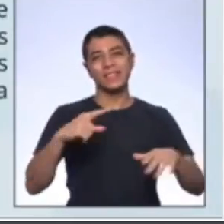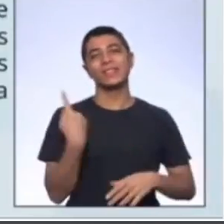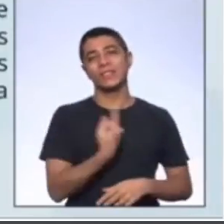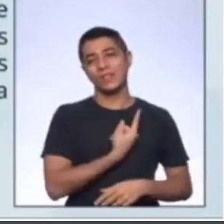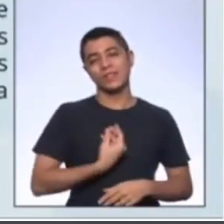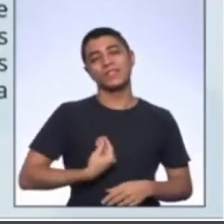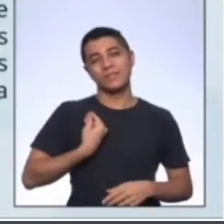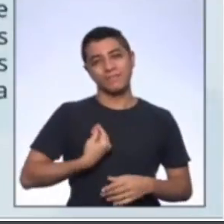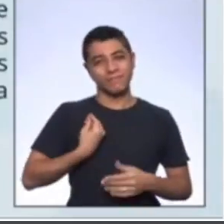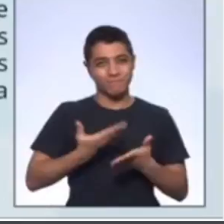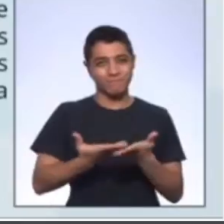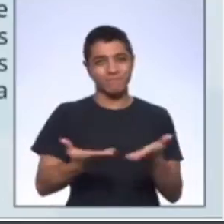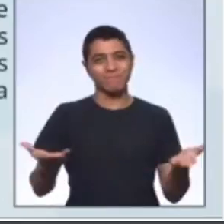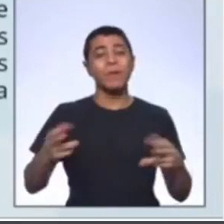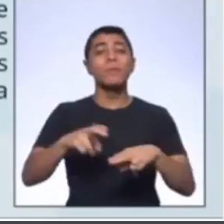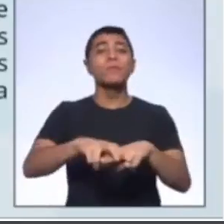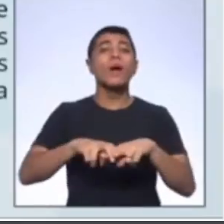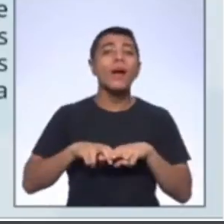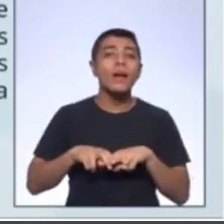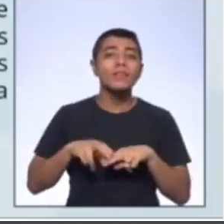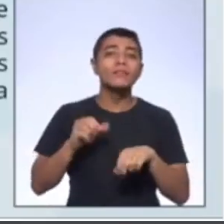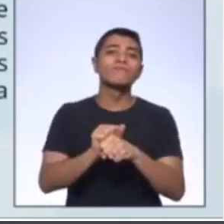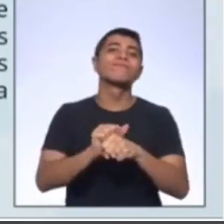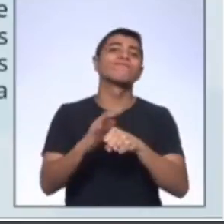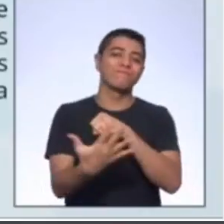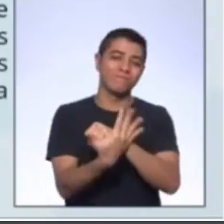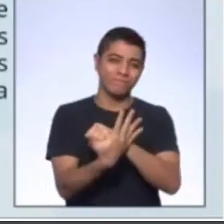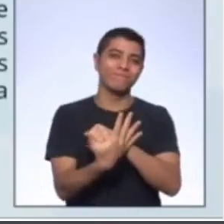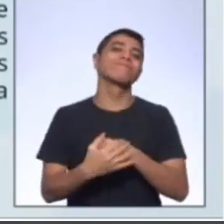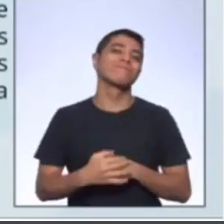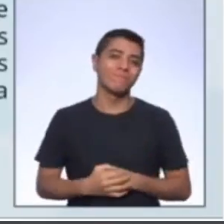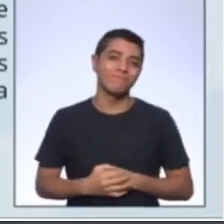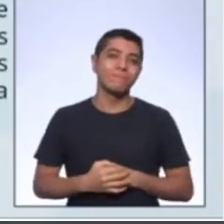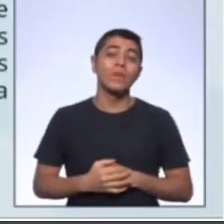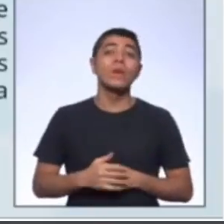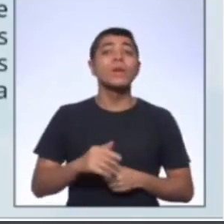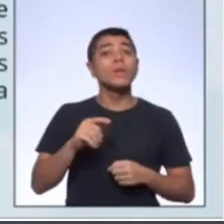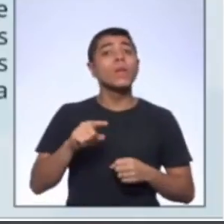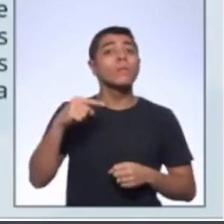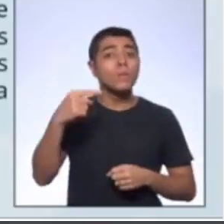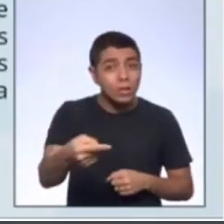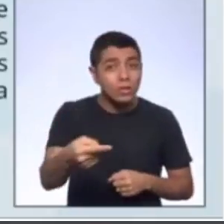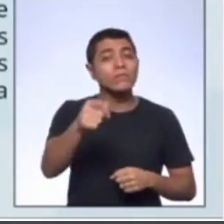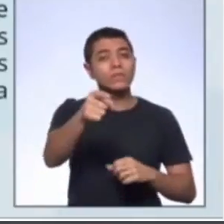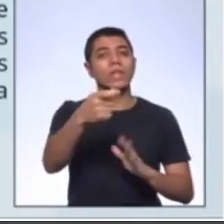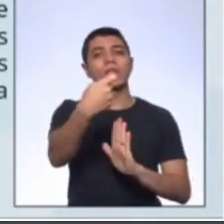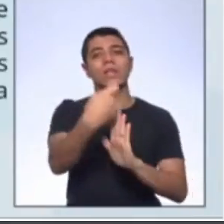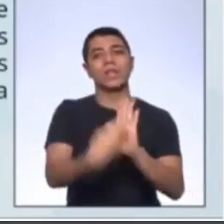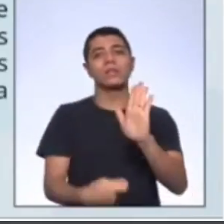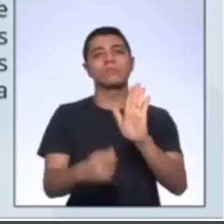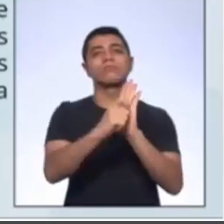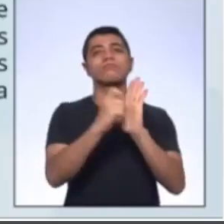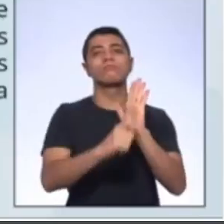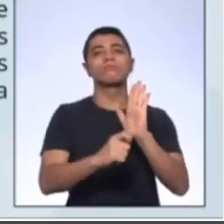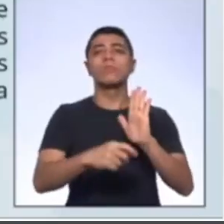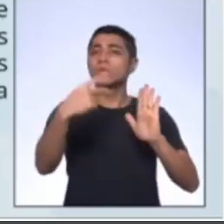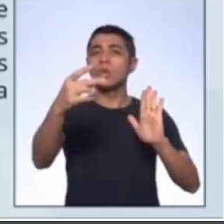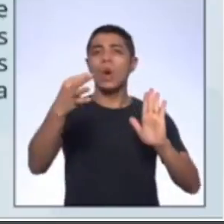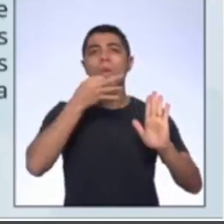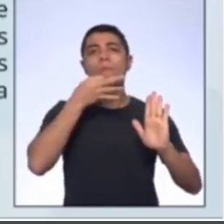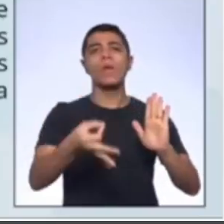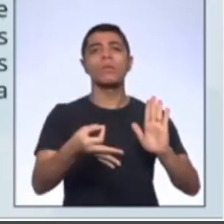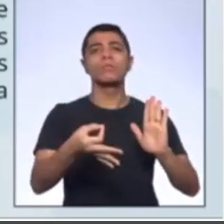da convide 19 em seguida escreva um texto se posicionando criticamente diante das